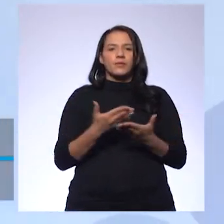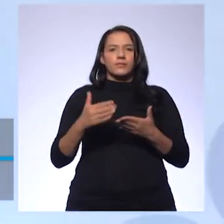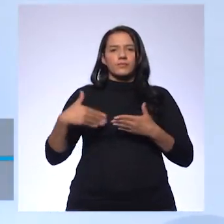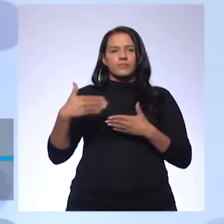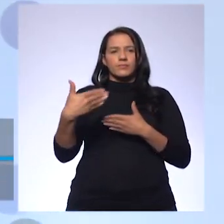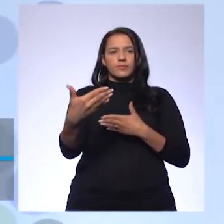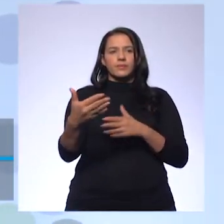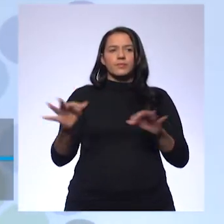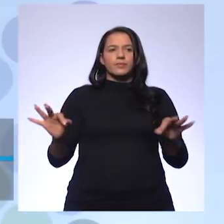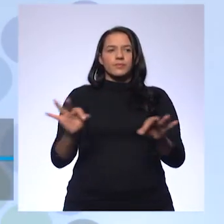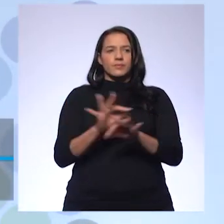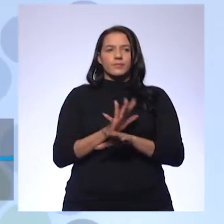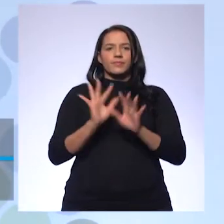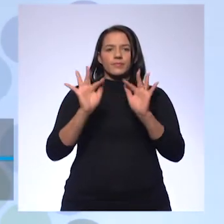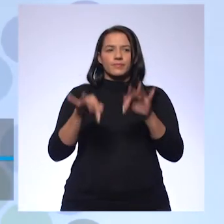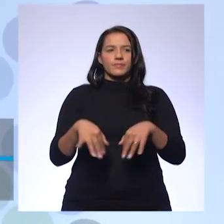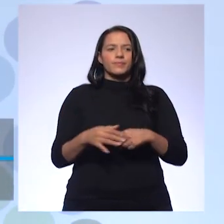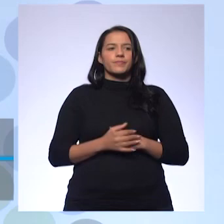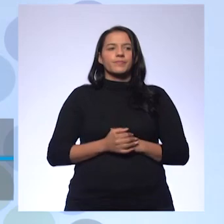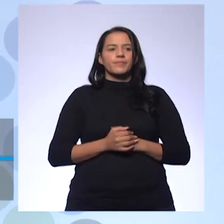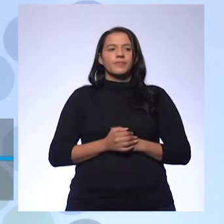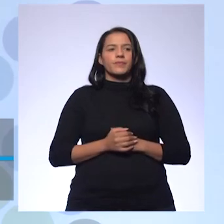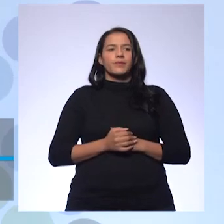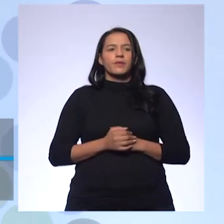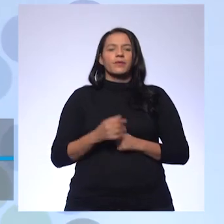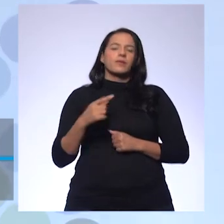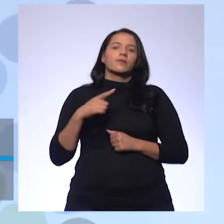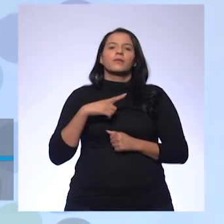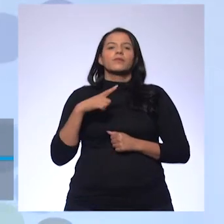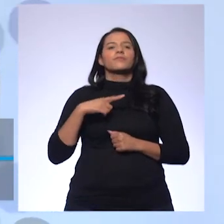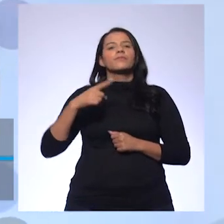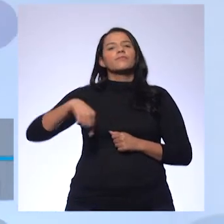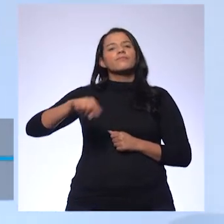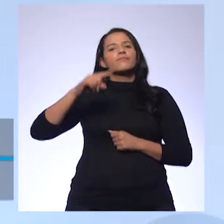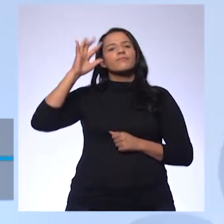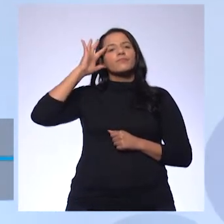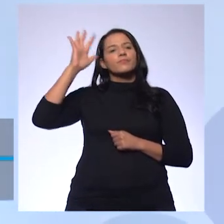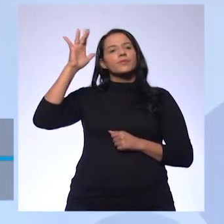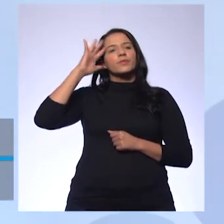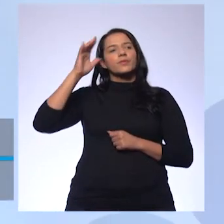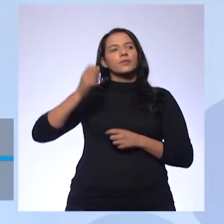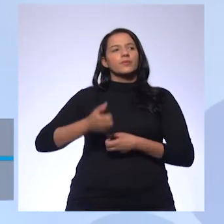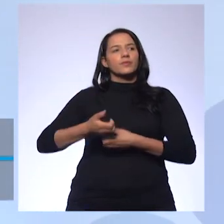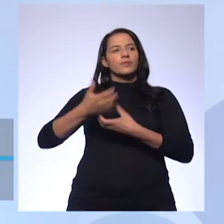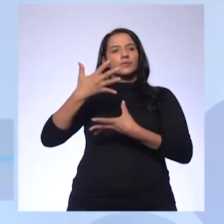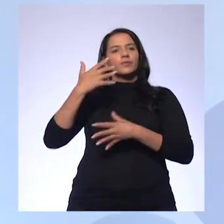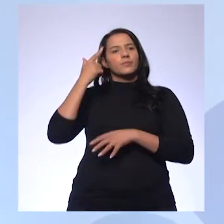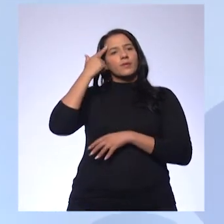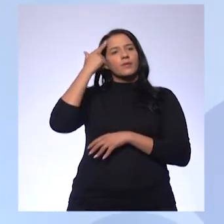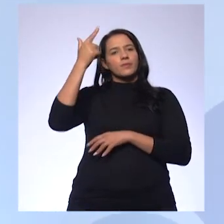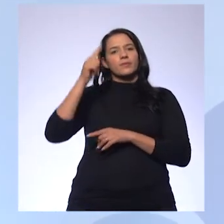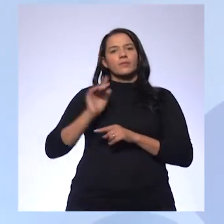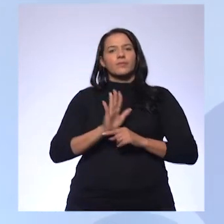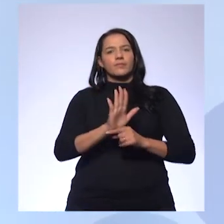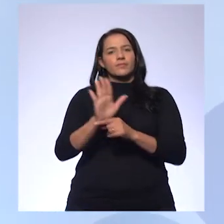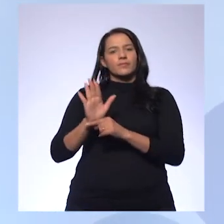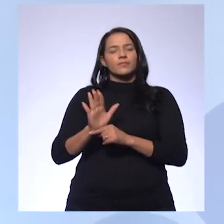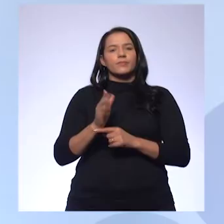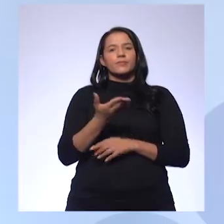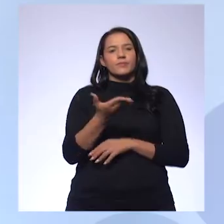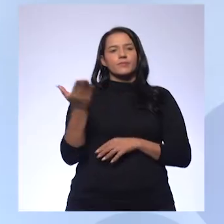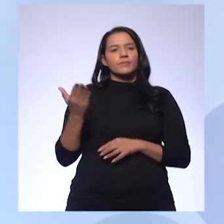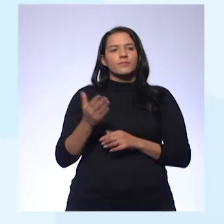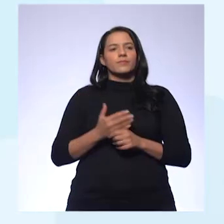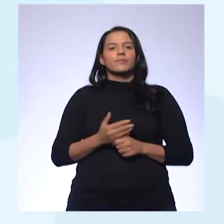para o final da nossa aula. E a gente colocou aqui na tela um lembrete para vocês e